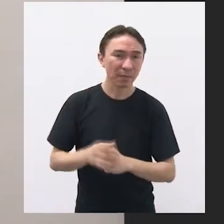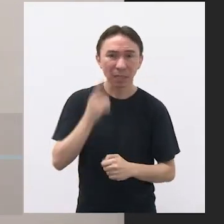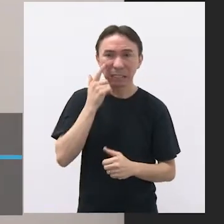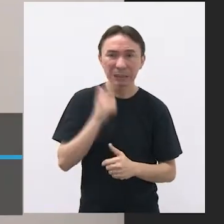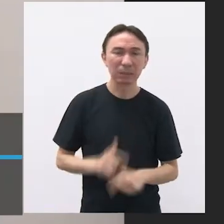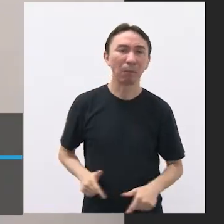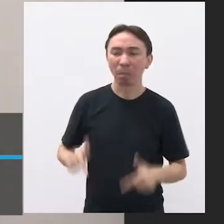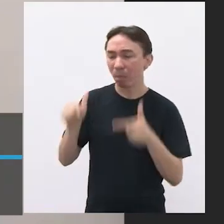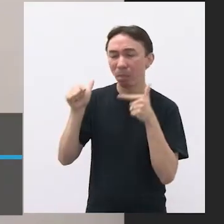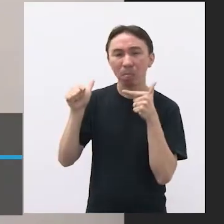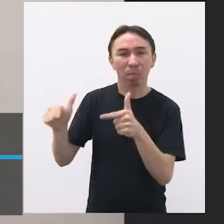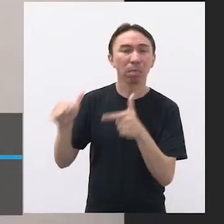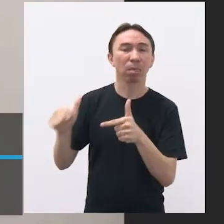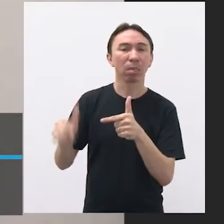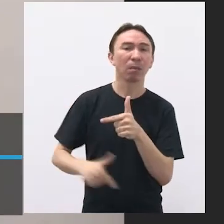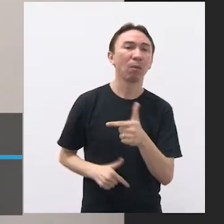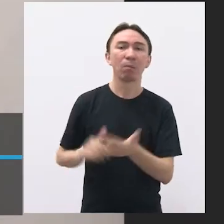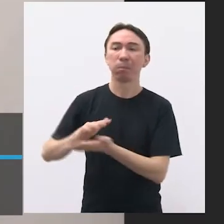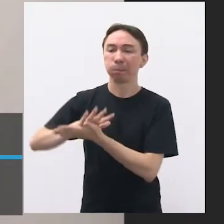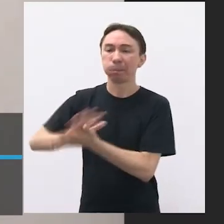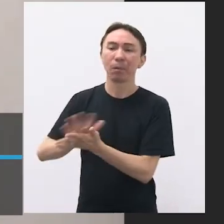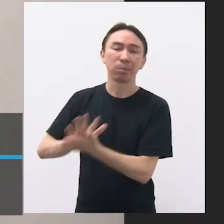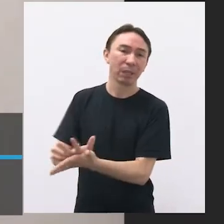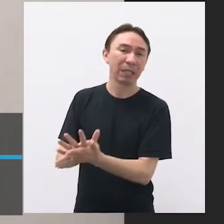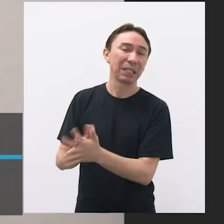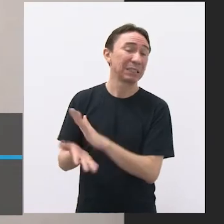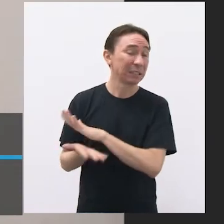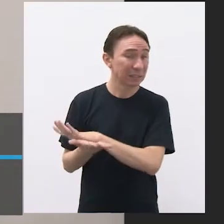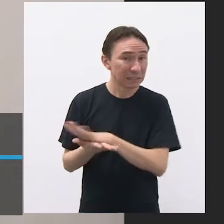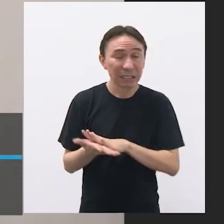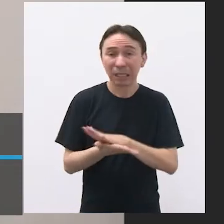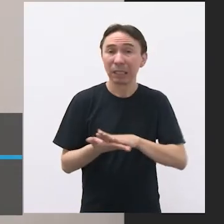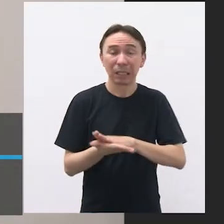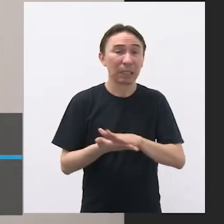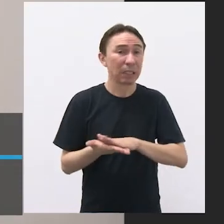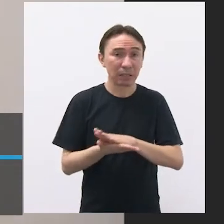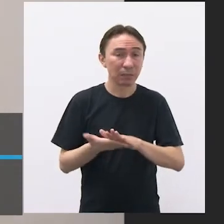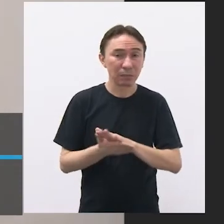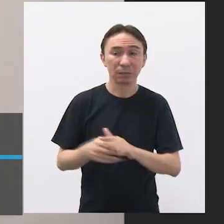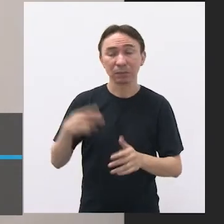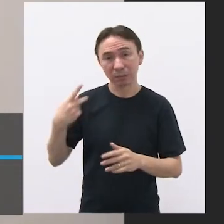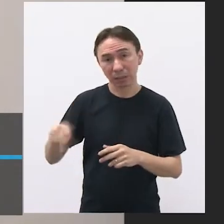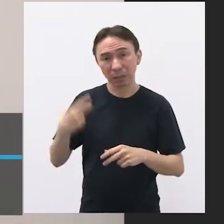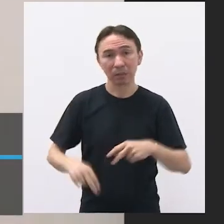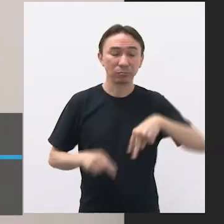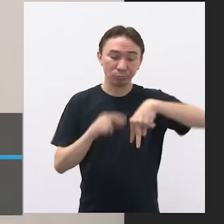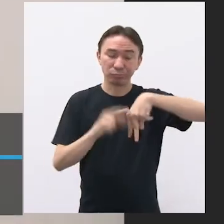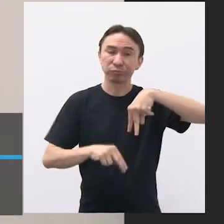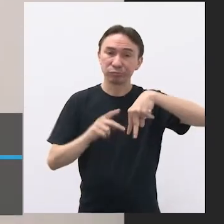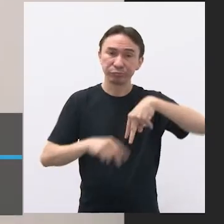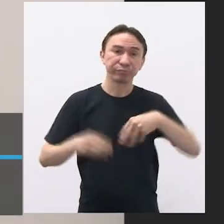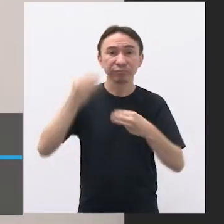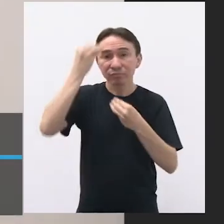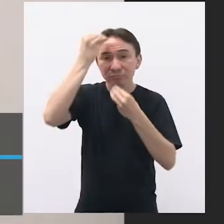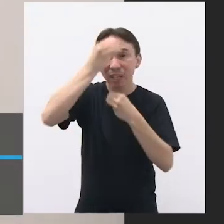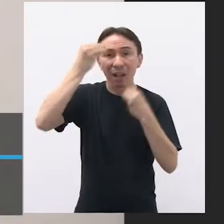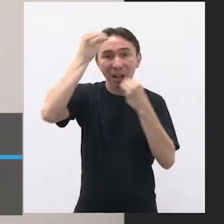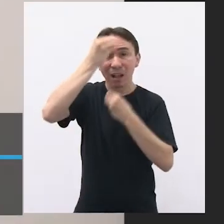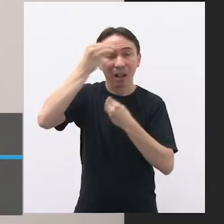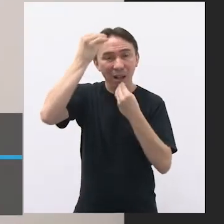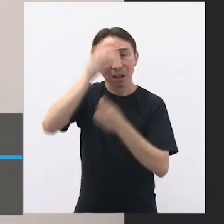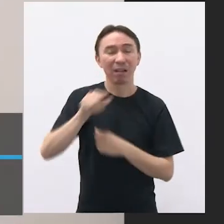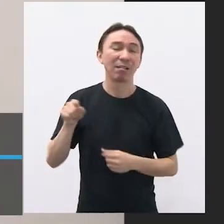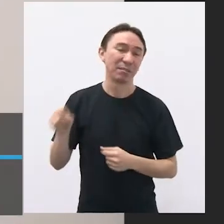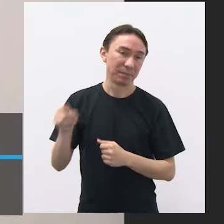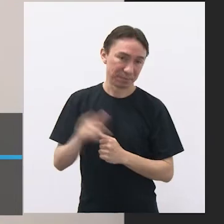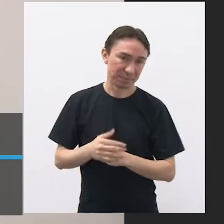espécie e sem discriminação, respeitada a sua identidade, gênero e orientação sexual. E ainda, para além de evitar